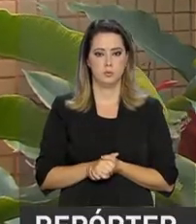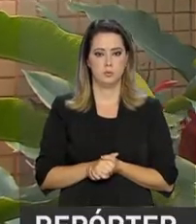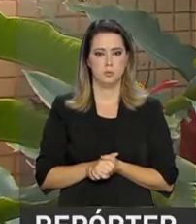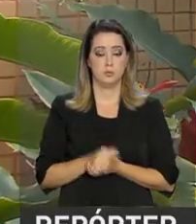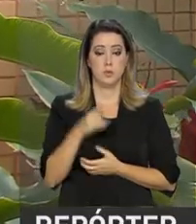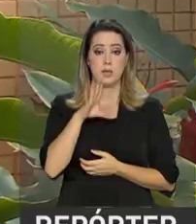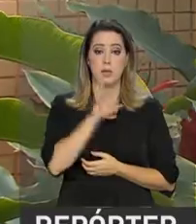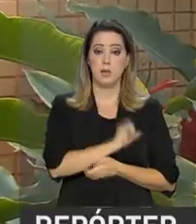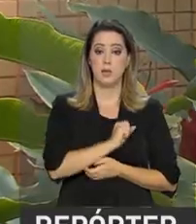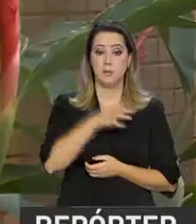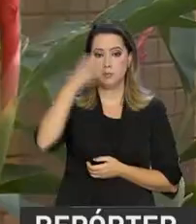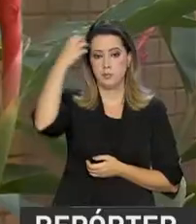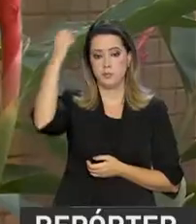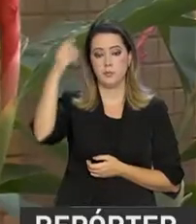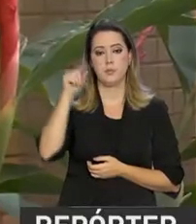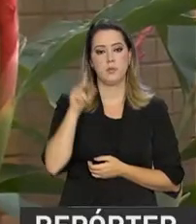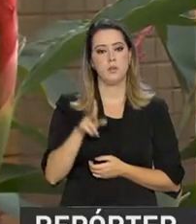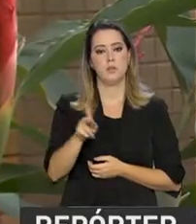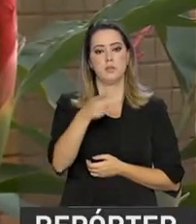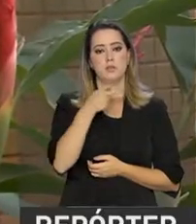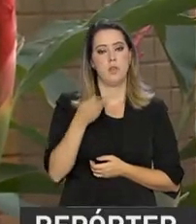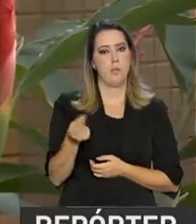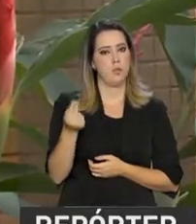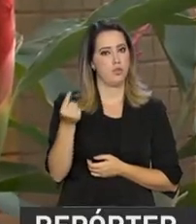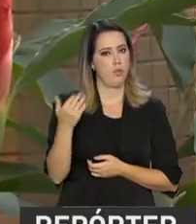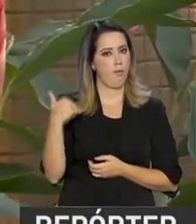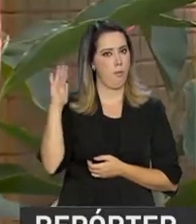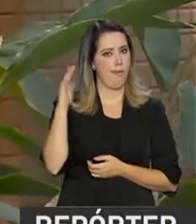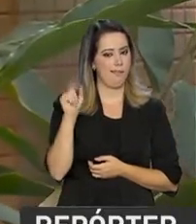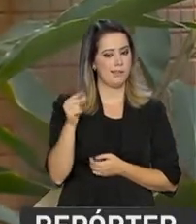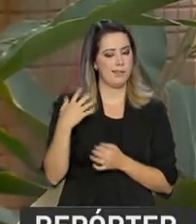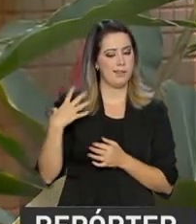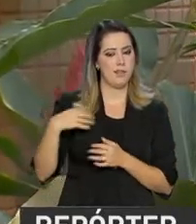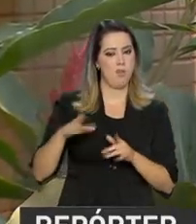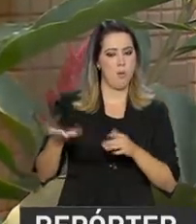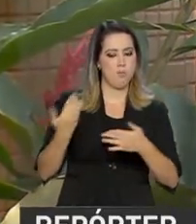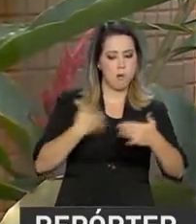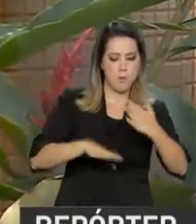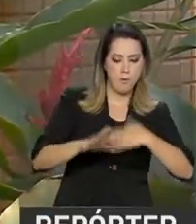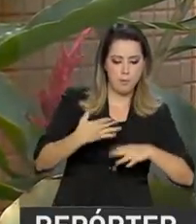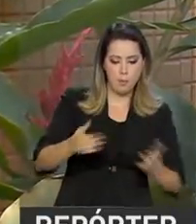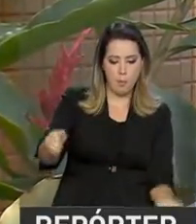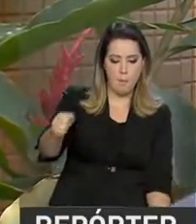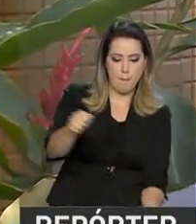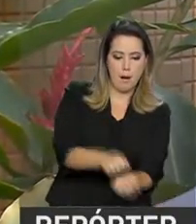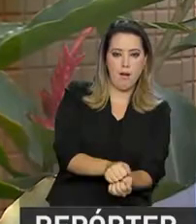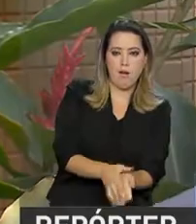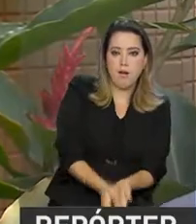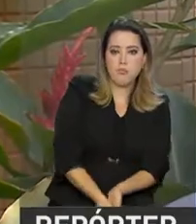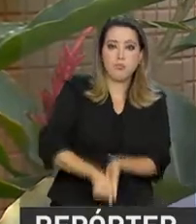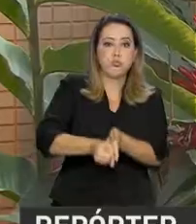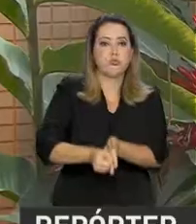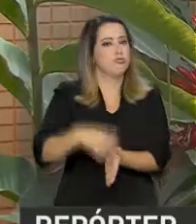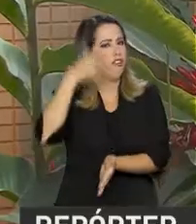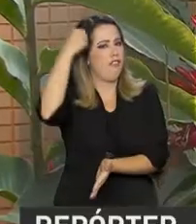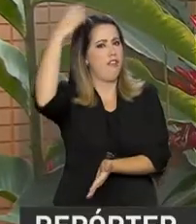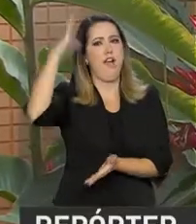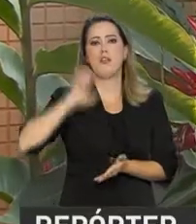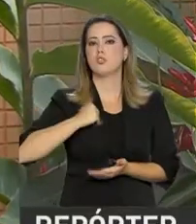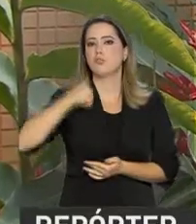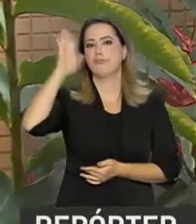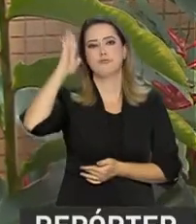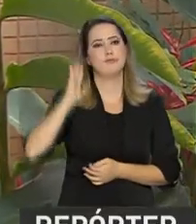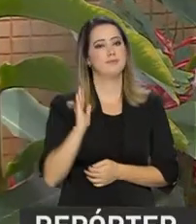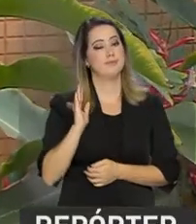Rômulo adora viajar. Sempre que sobra um dinheirinho, ele arruma as malas, chama a família e bota o pé na estrada. Mas antes